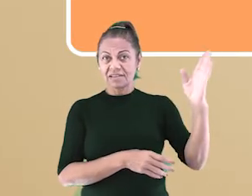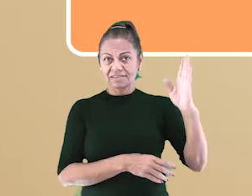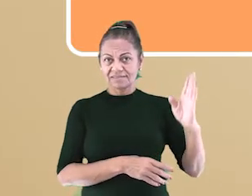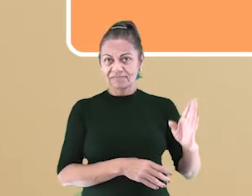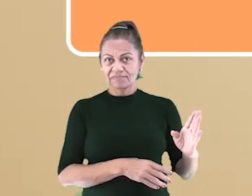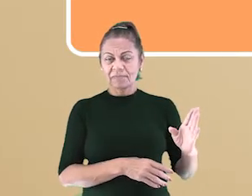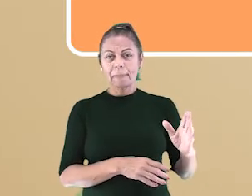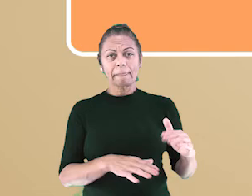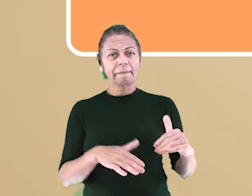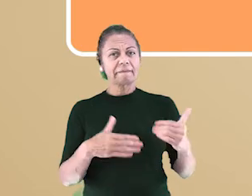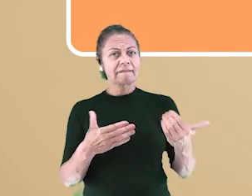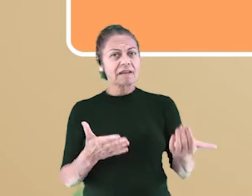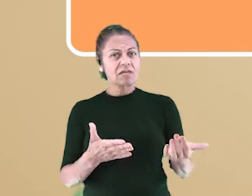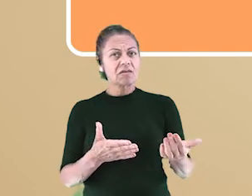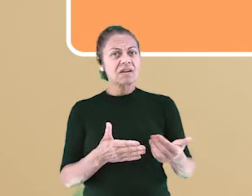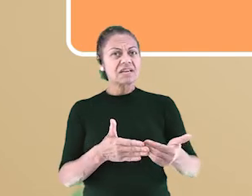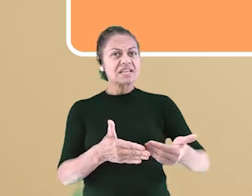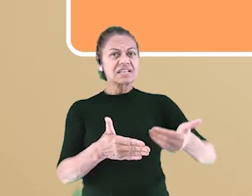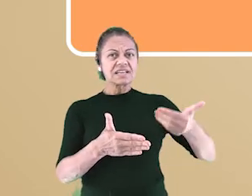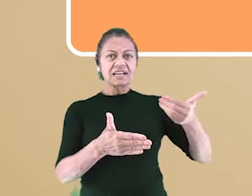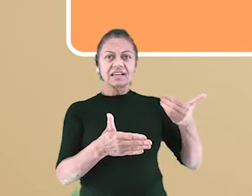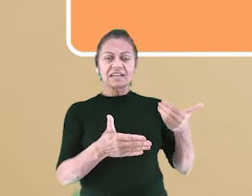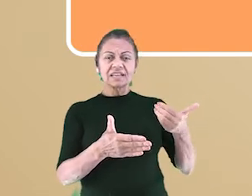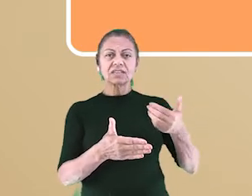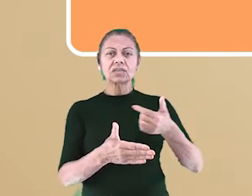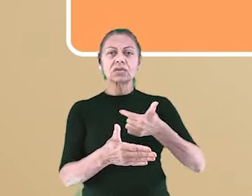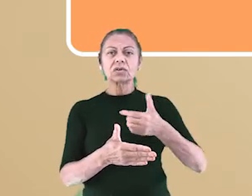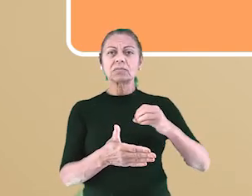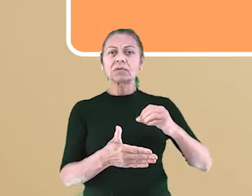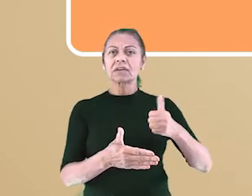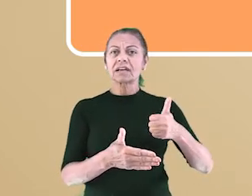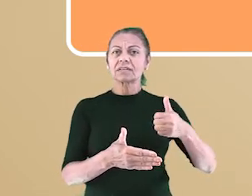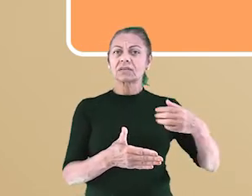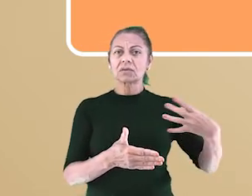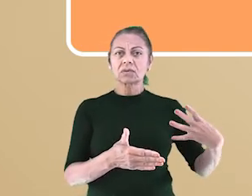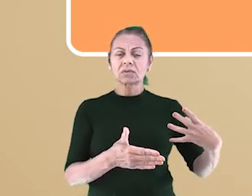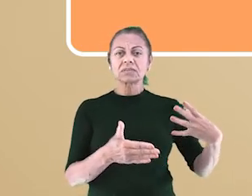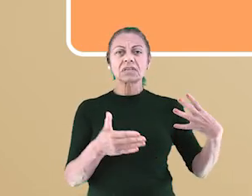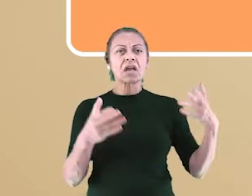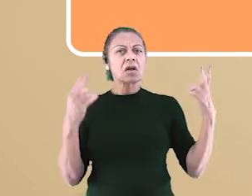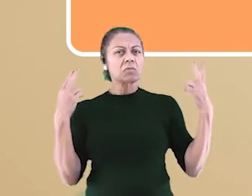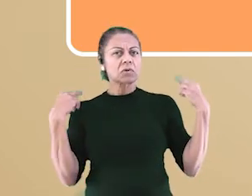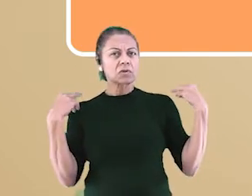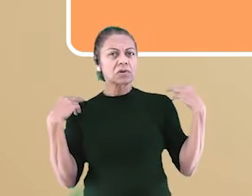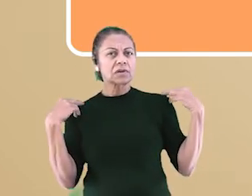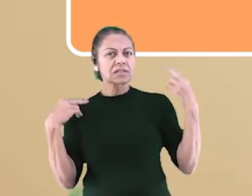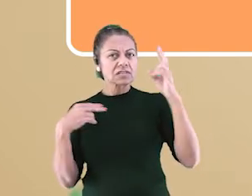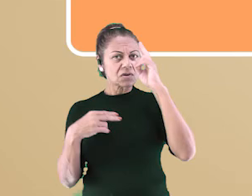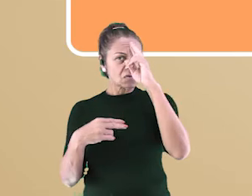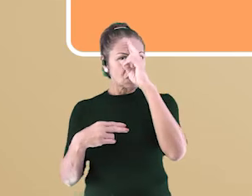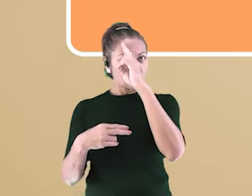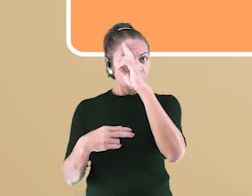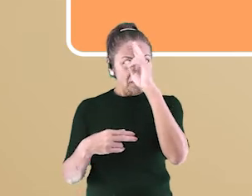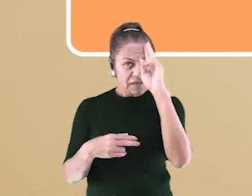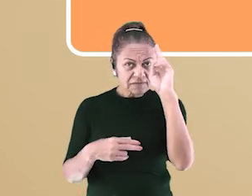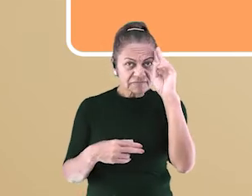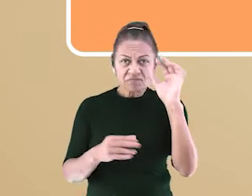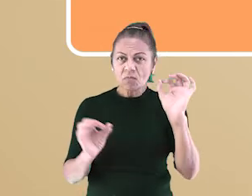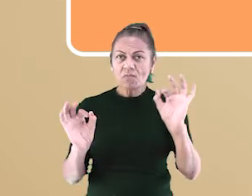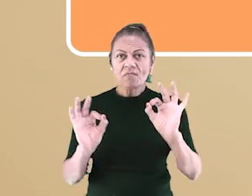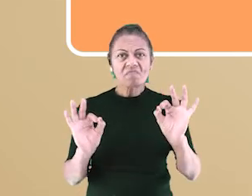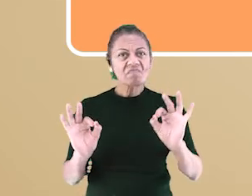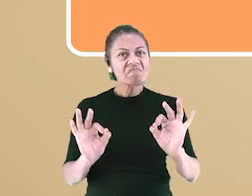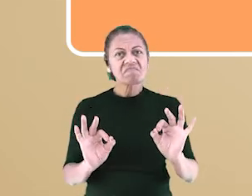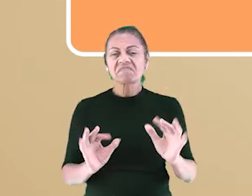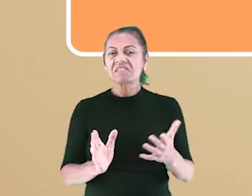surgiram há mais ou menos 8 anos atrás aqui no Brasil. Isso quer dizer que antes de 2014 não